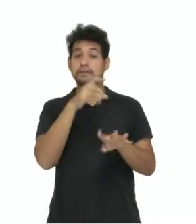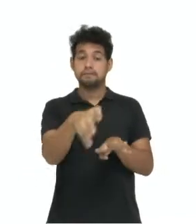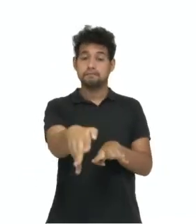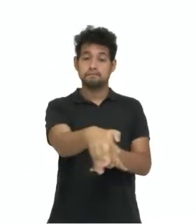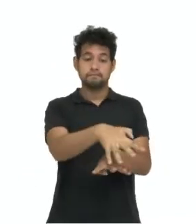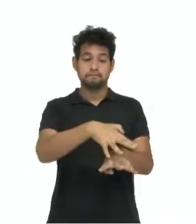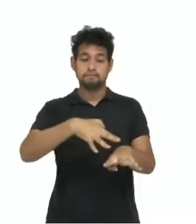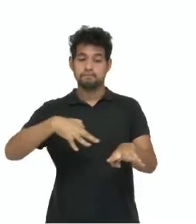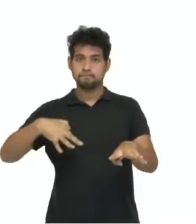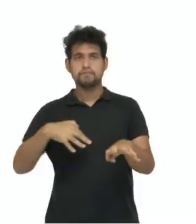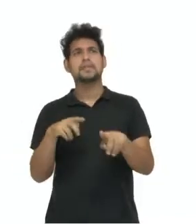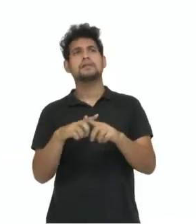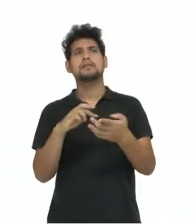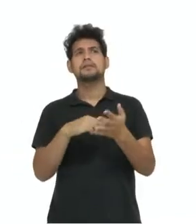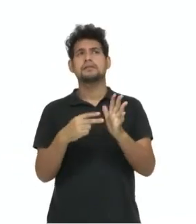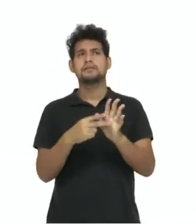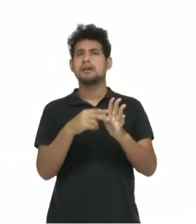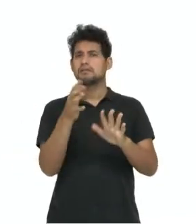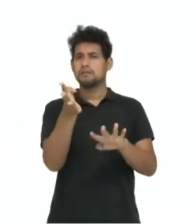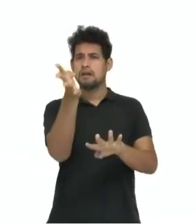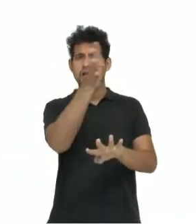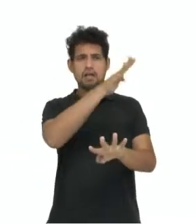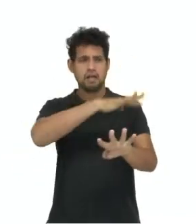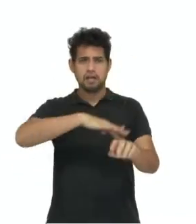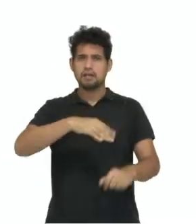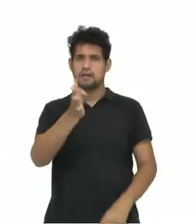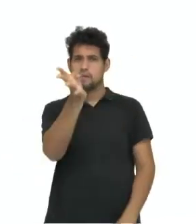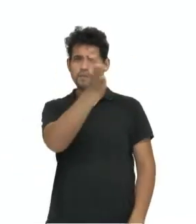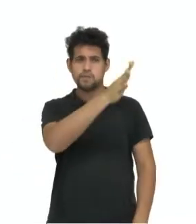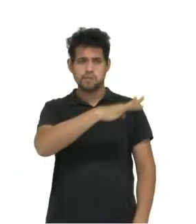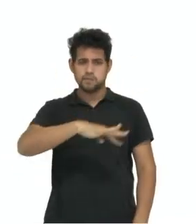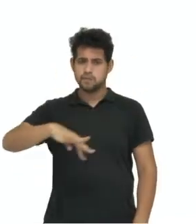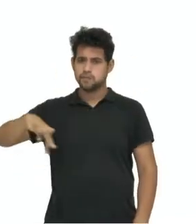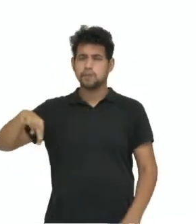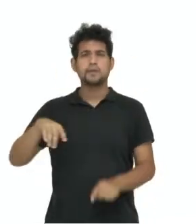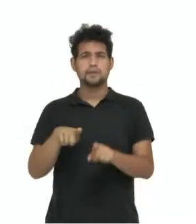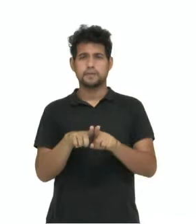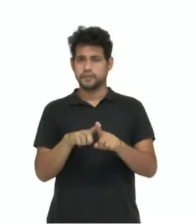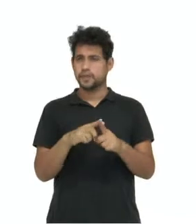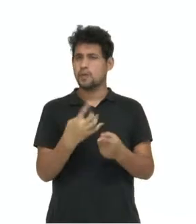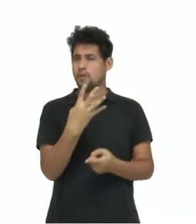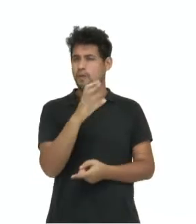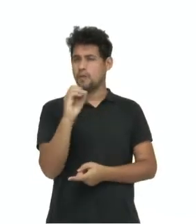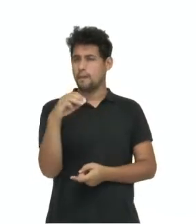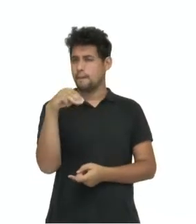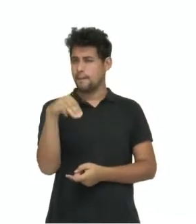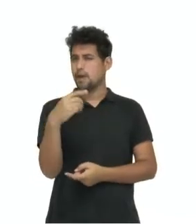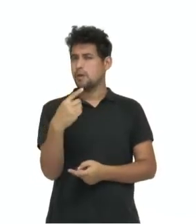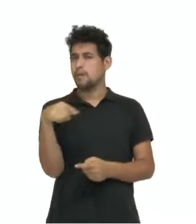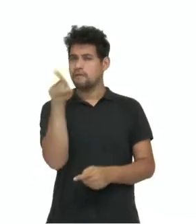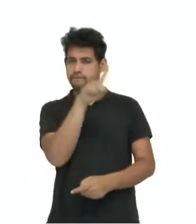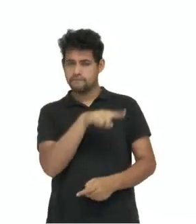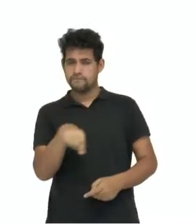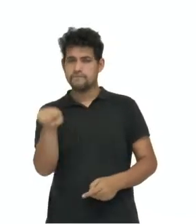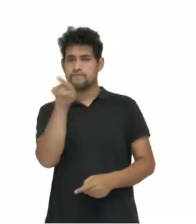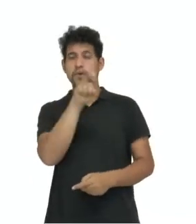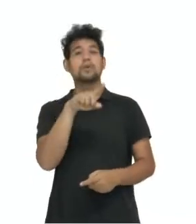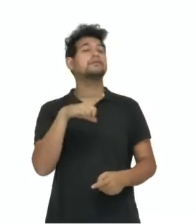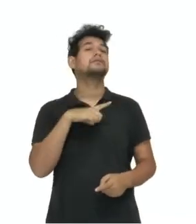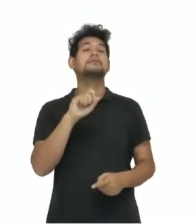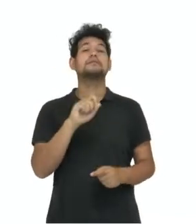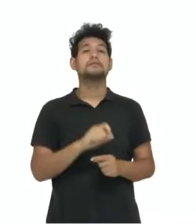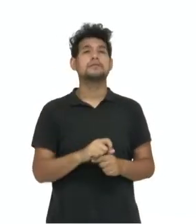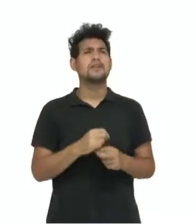propriamente dita, aquela pista raiada de 400 metros, uma volta, é onde nós temos todas as provas